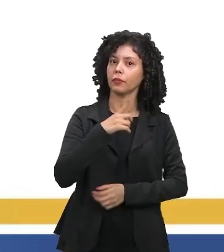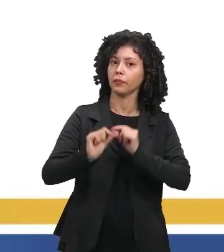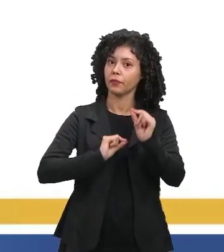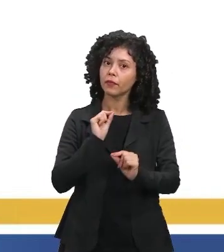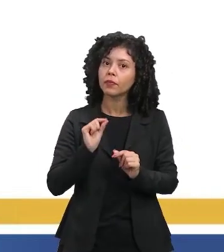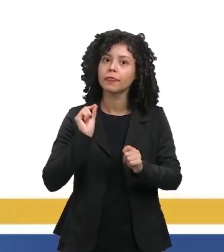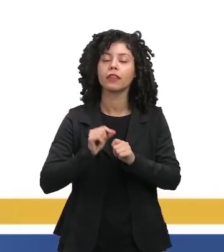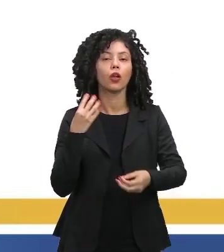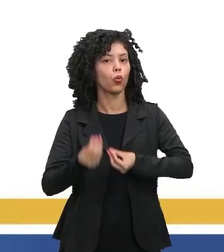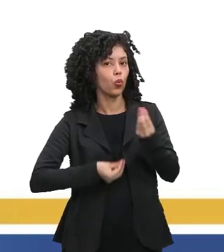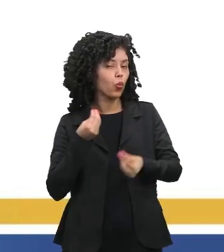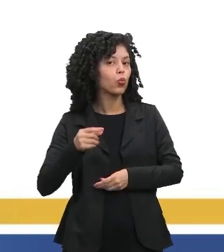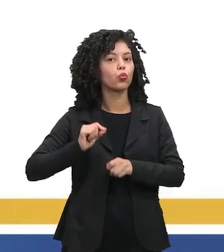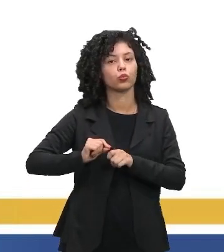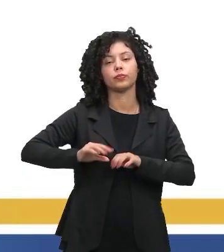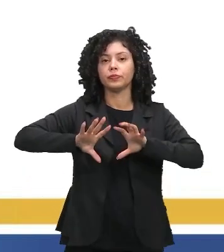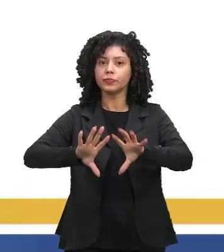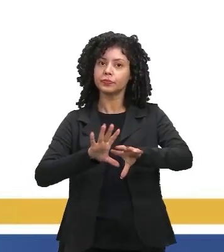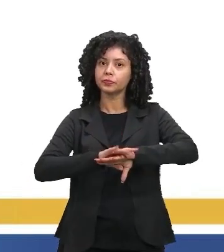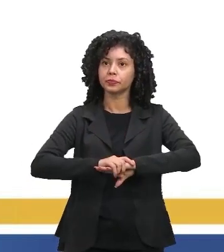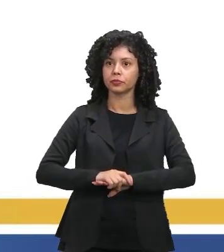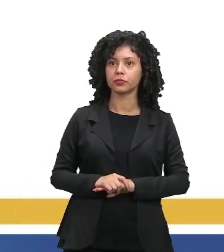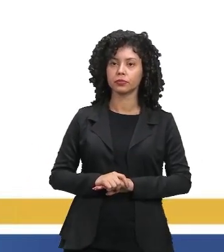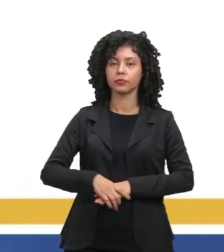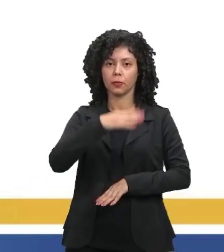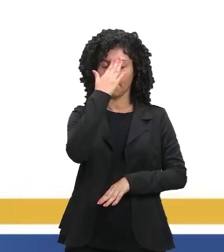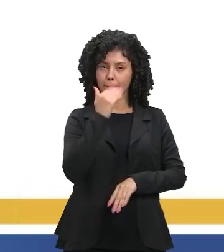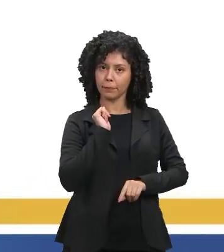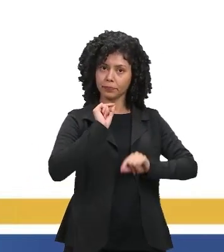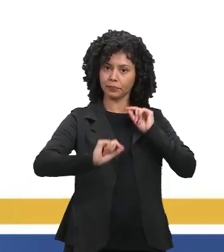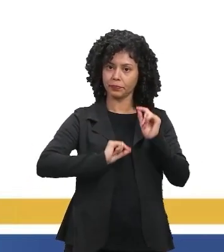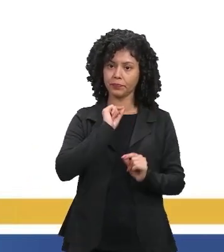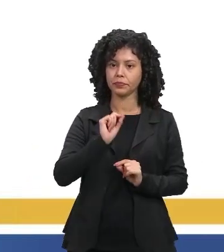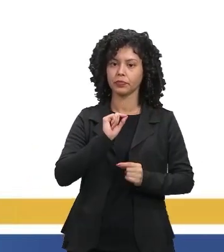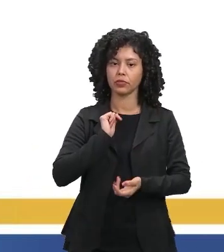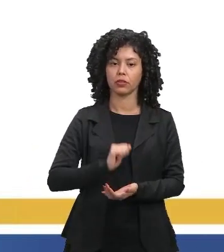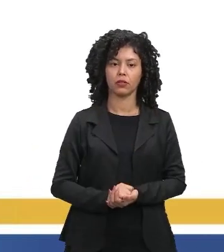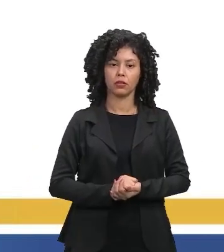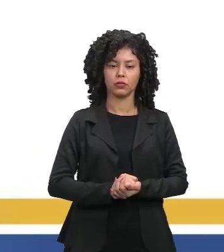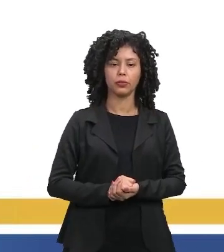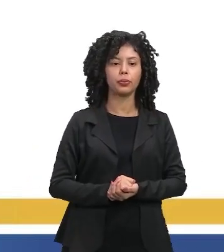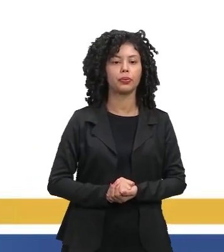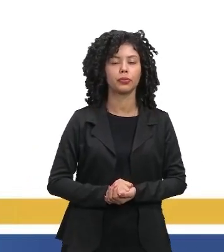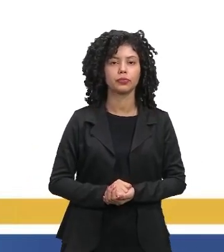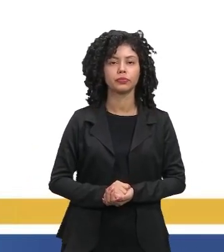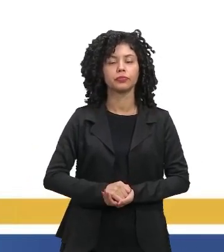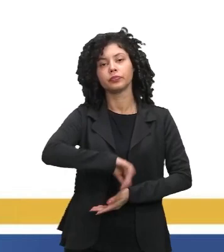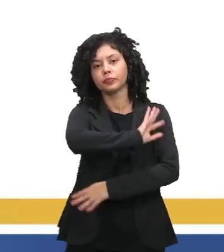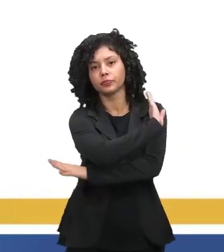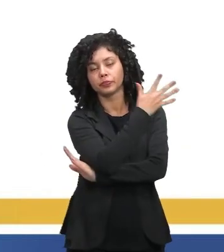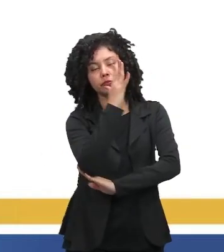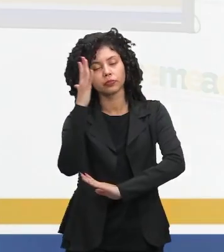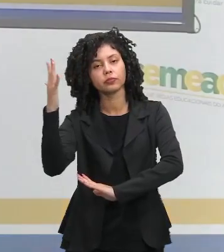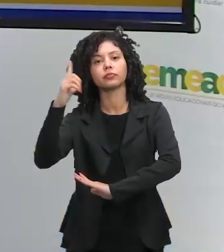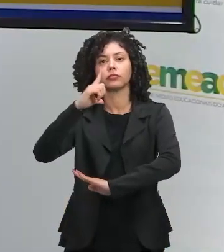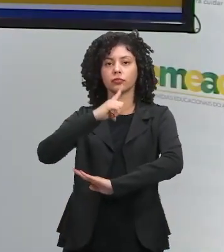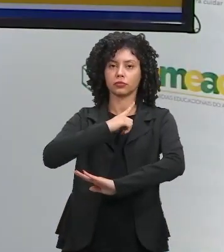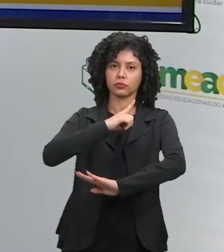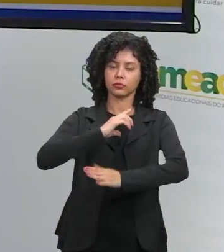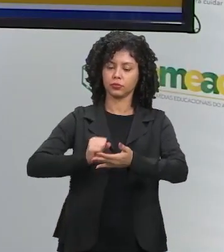isso, como é que eu vou fazer isso? Nós sabemos aí que a natureza, nós